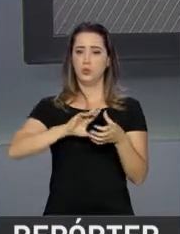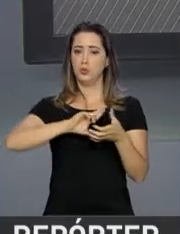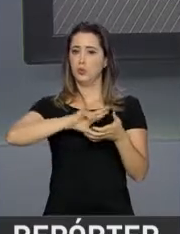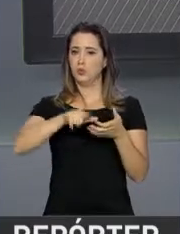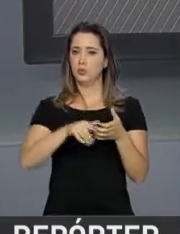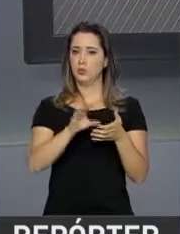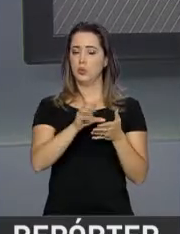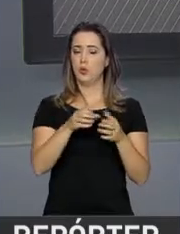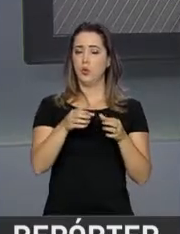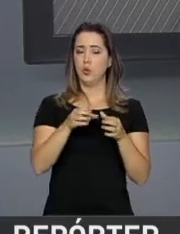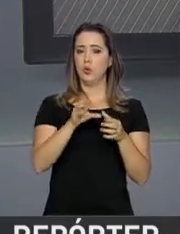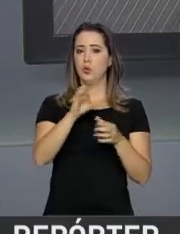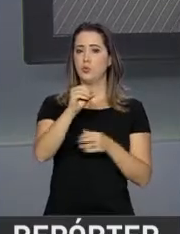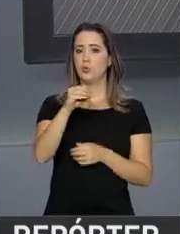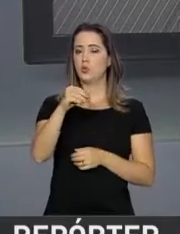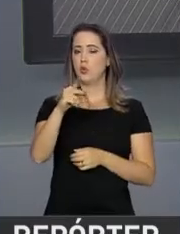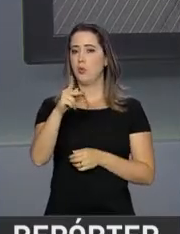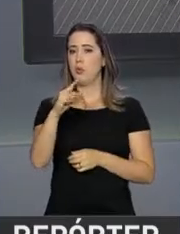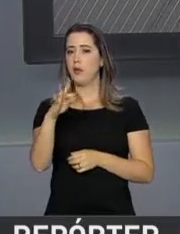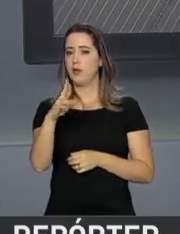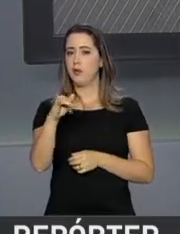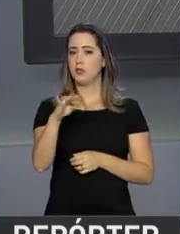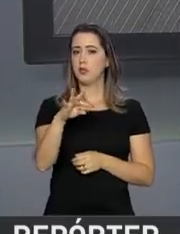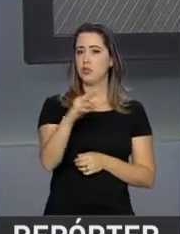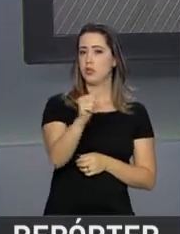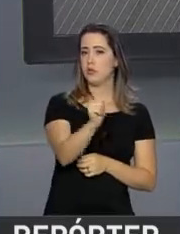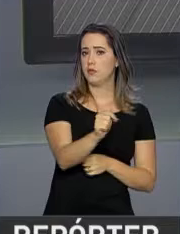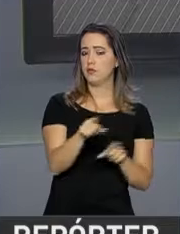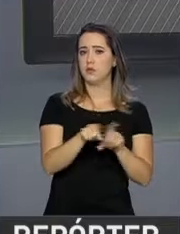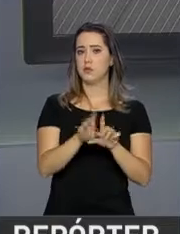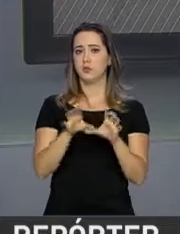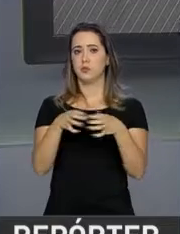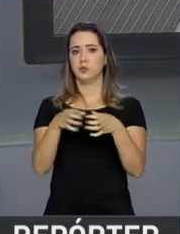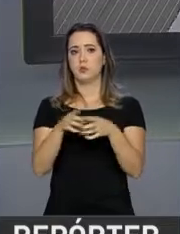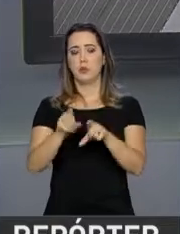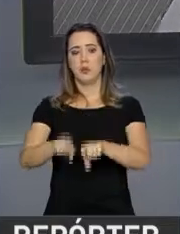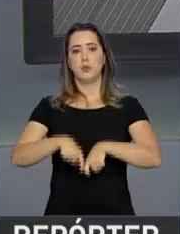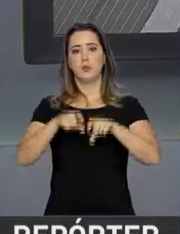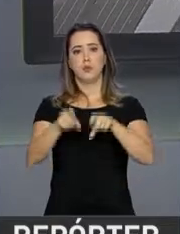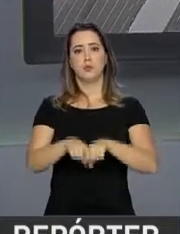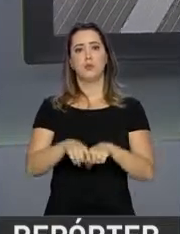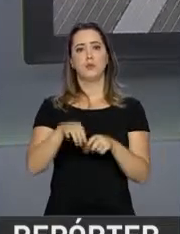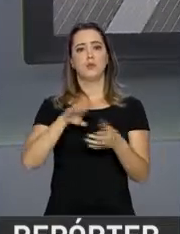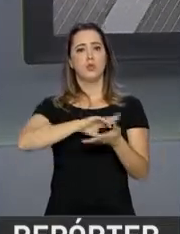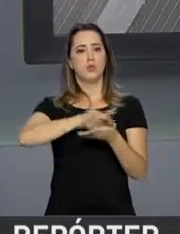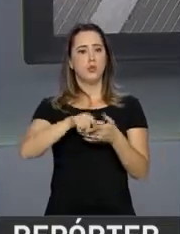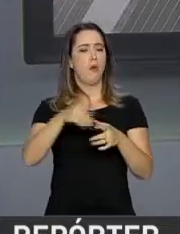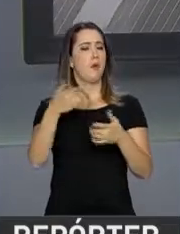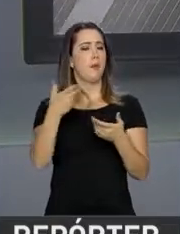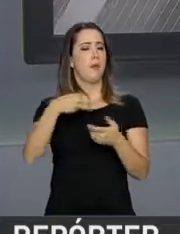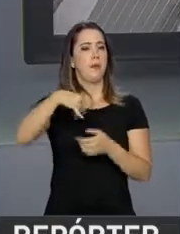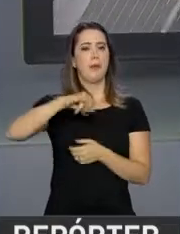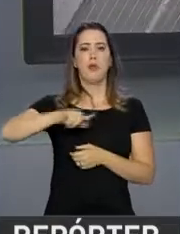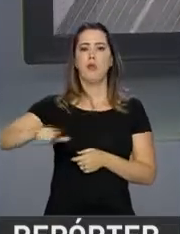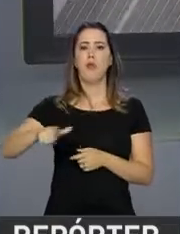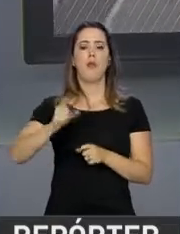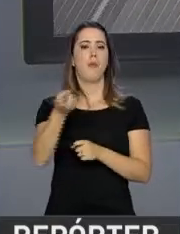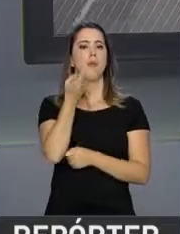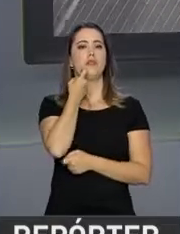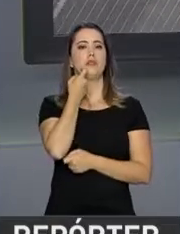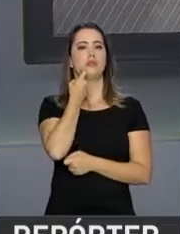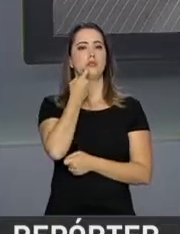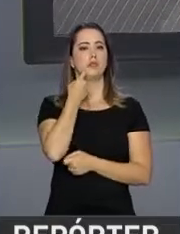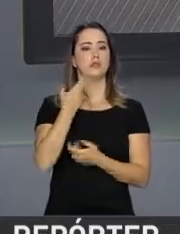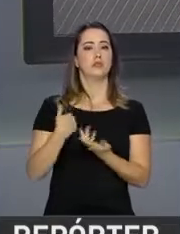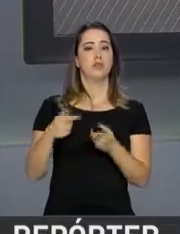associações também estão incluídos os assentados da reforma agrária silvicultores extrativistas pescadores artesanais